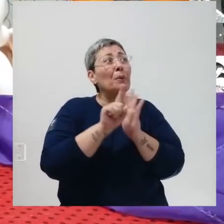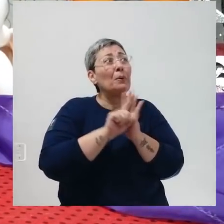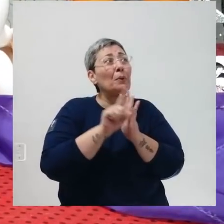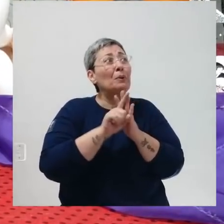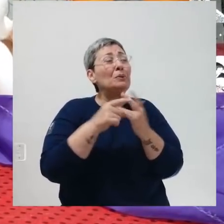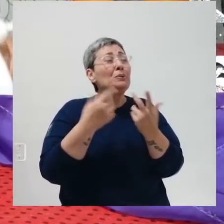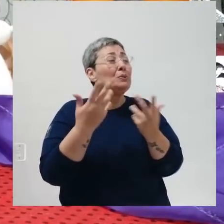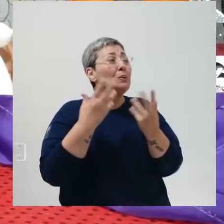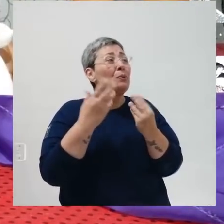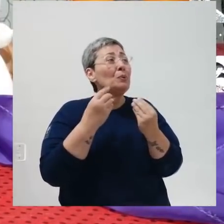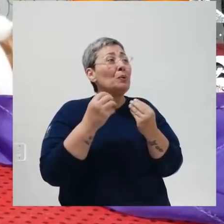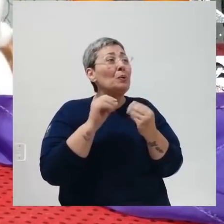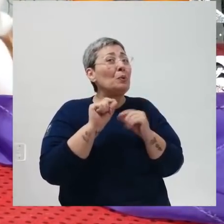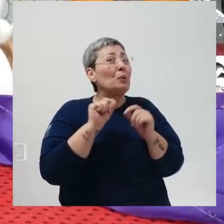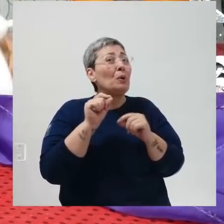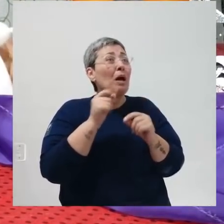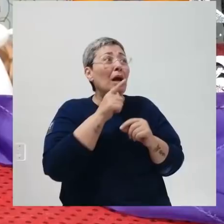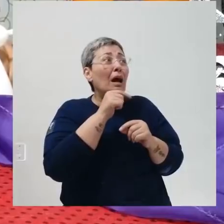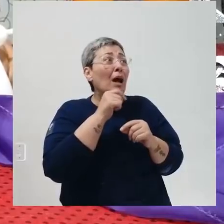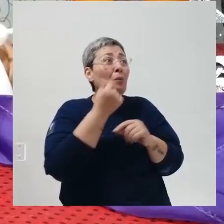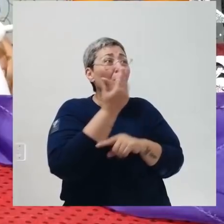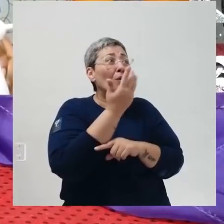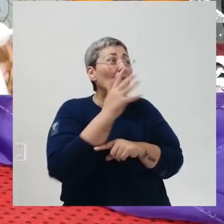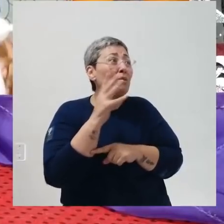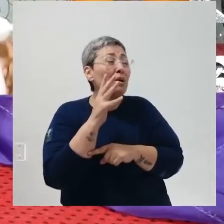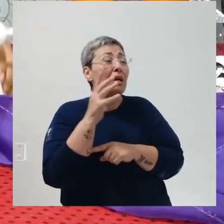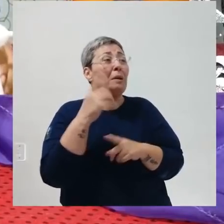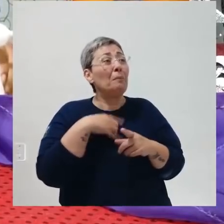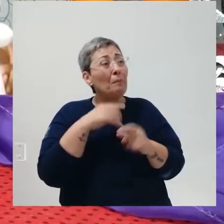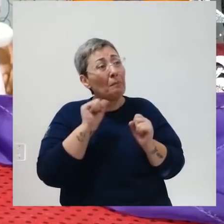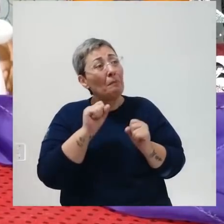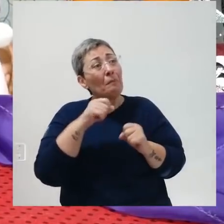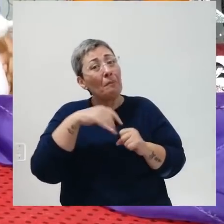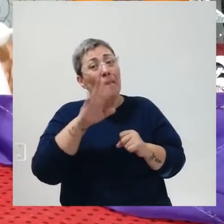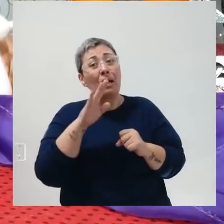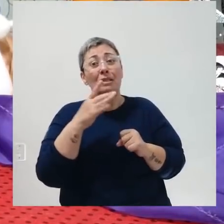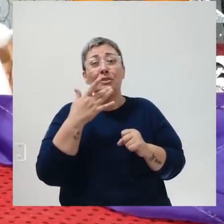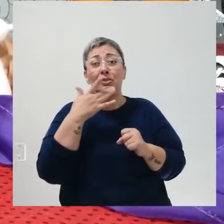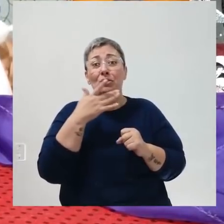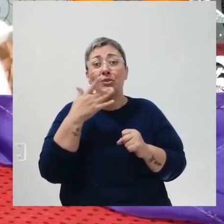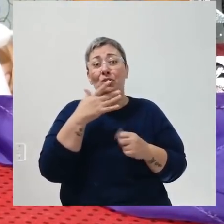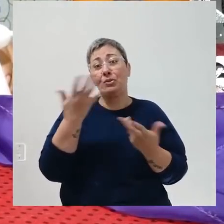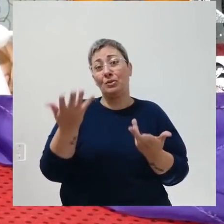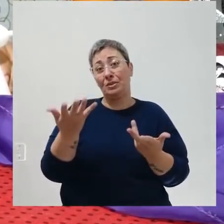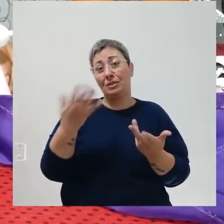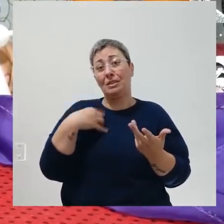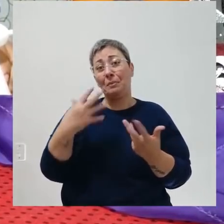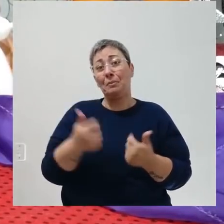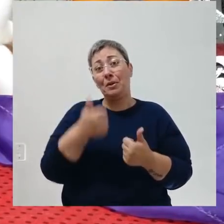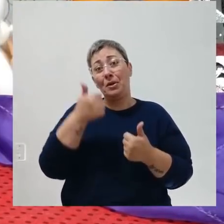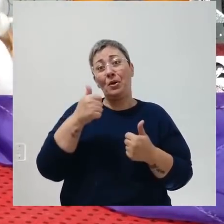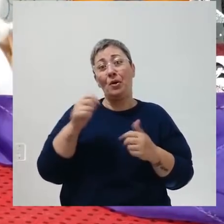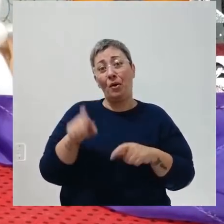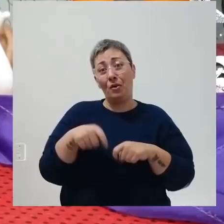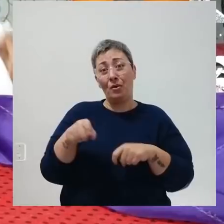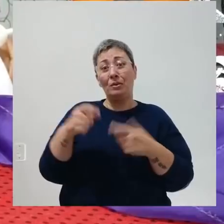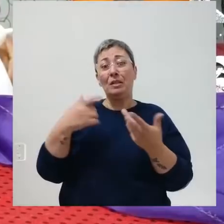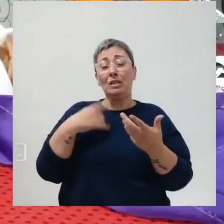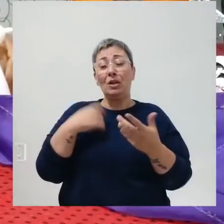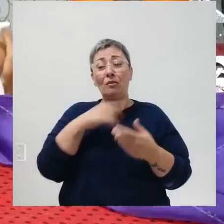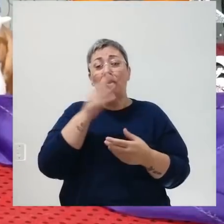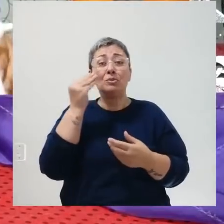para ela que a água da floresta, ela deve ser muito melhor do que a água da fazenda. Então eu